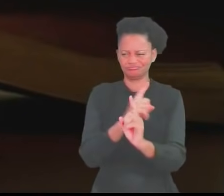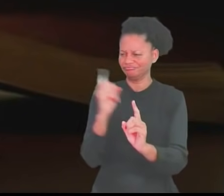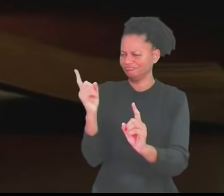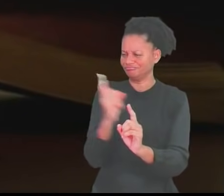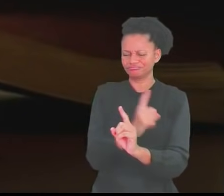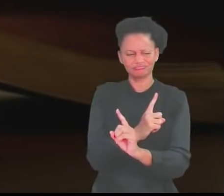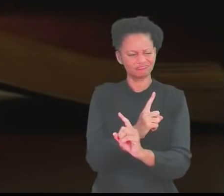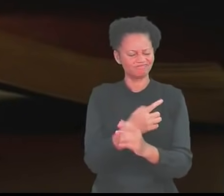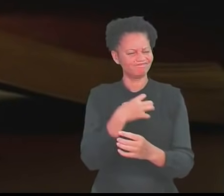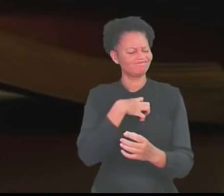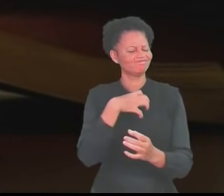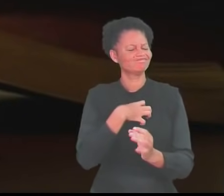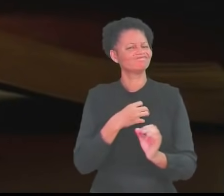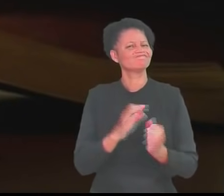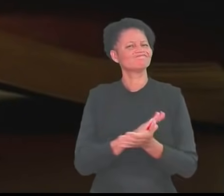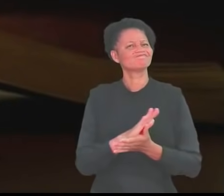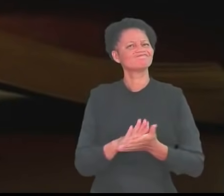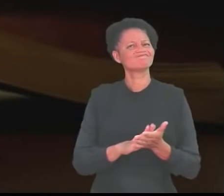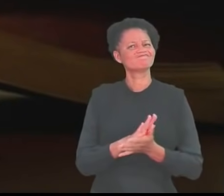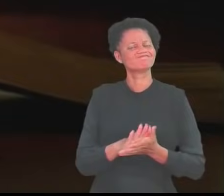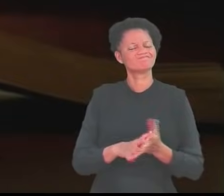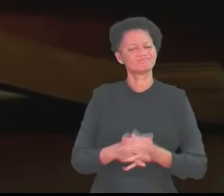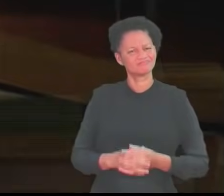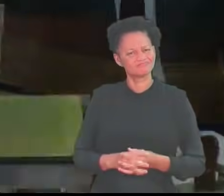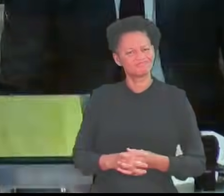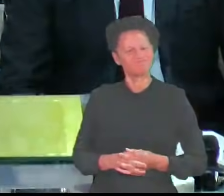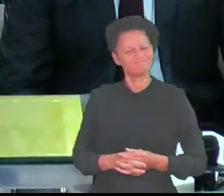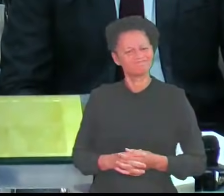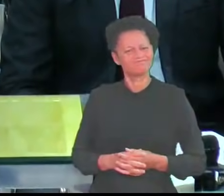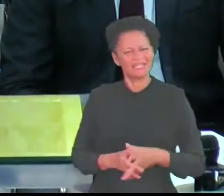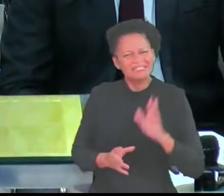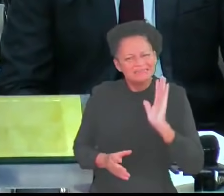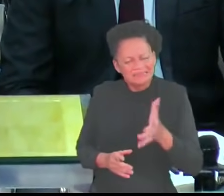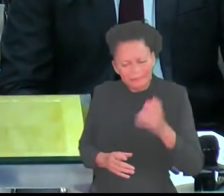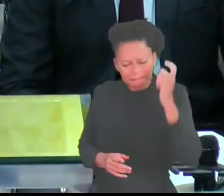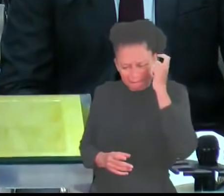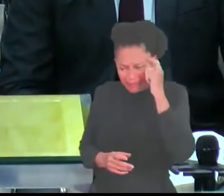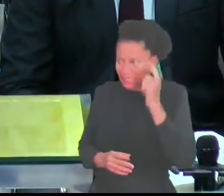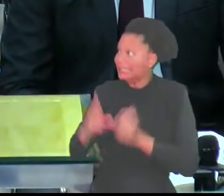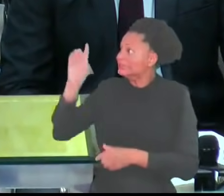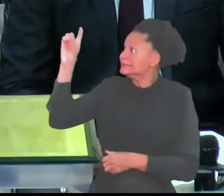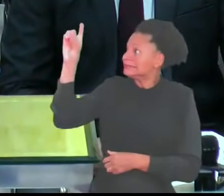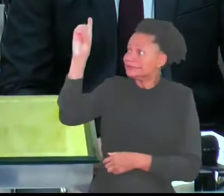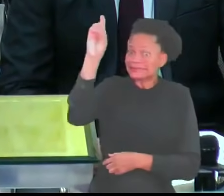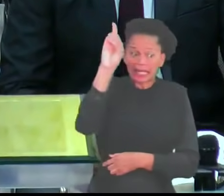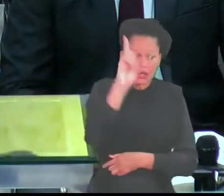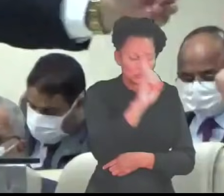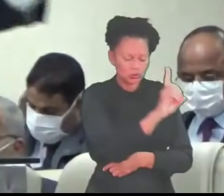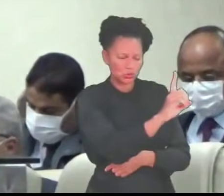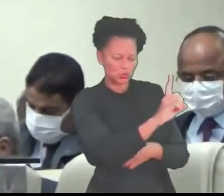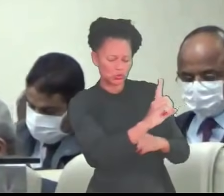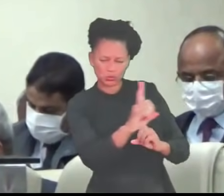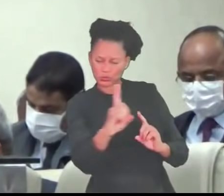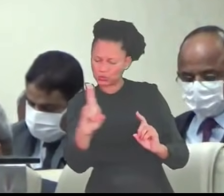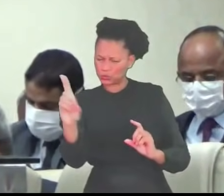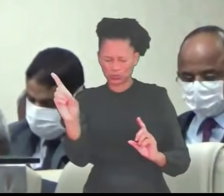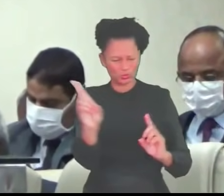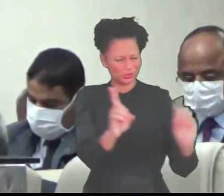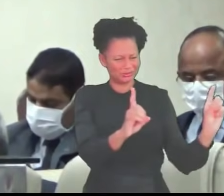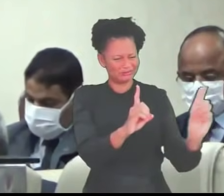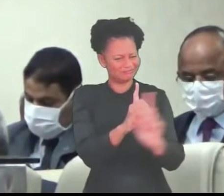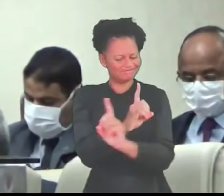e não o sinto. Já pensou? Jó disse: Deus passa diante de mim e eu não